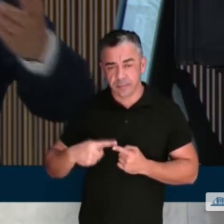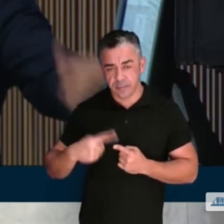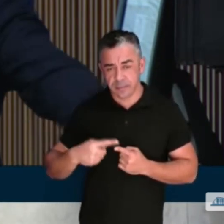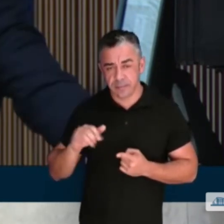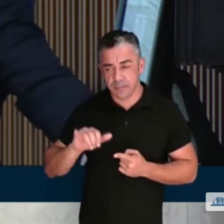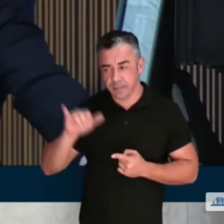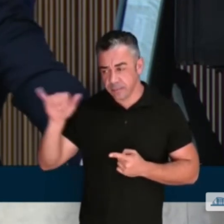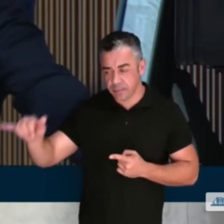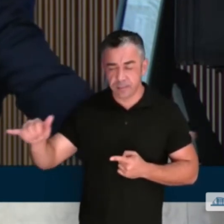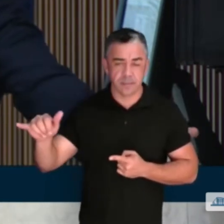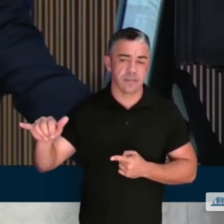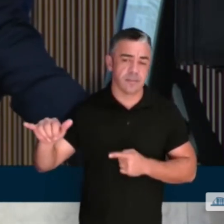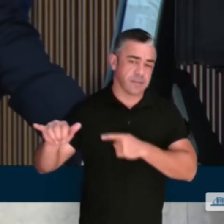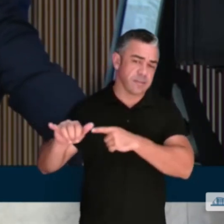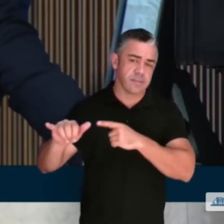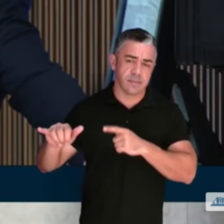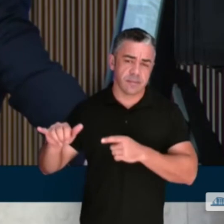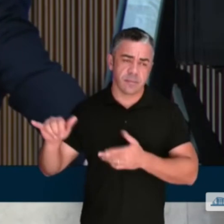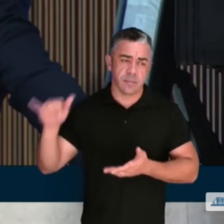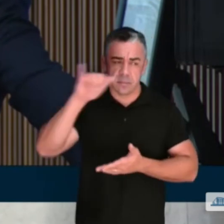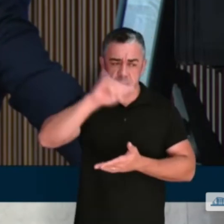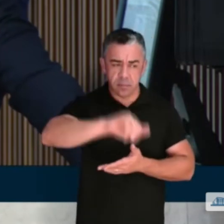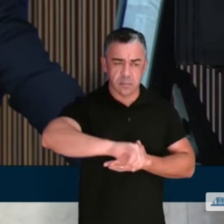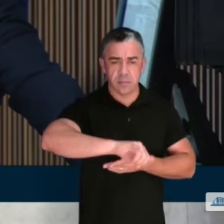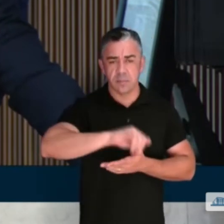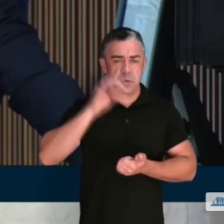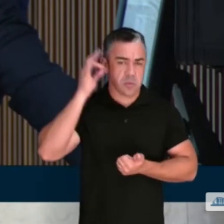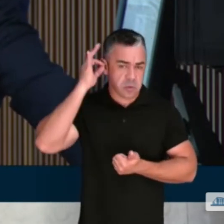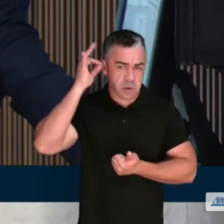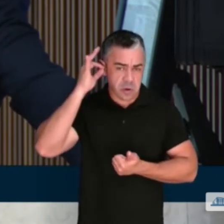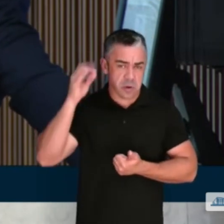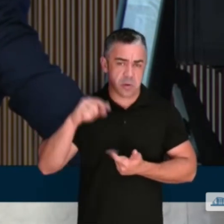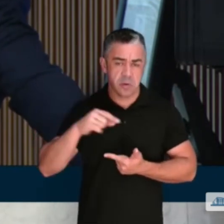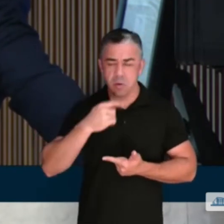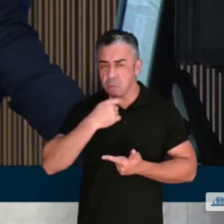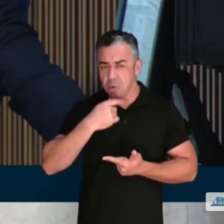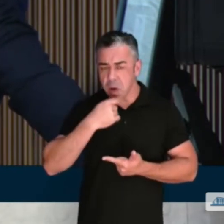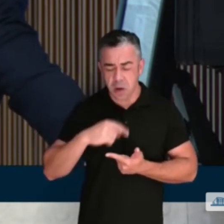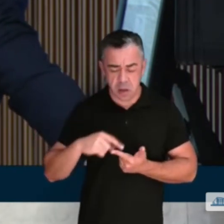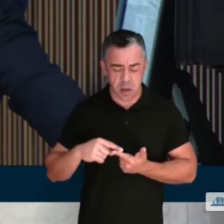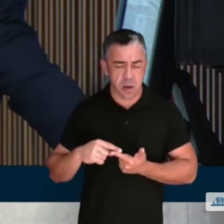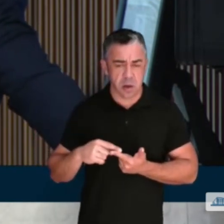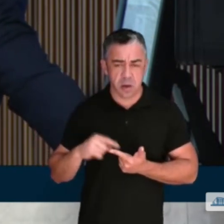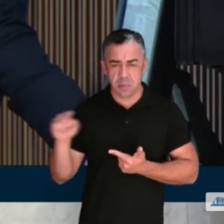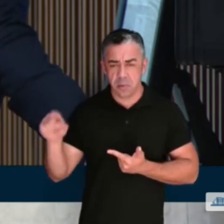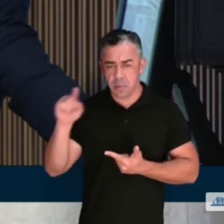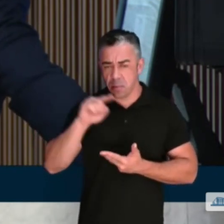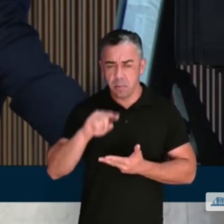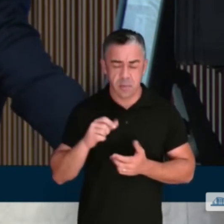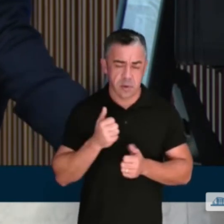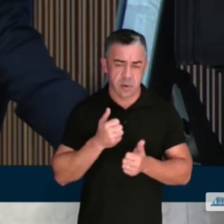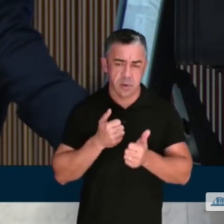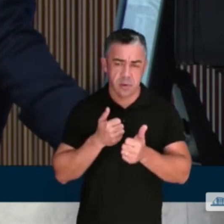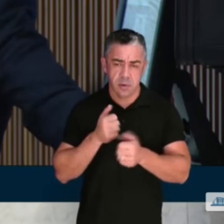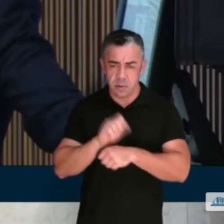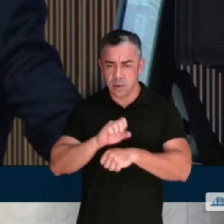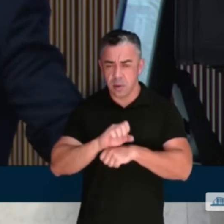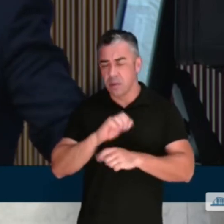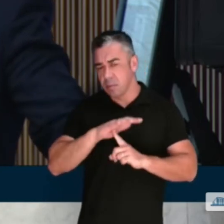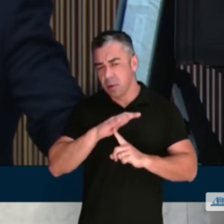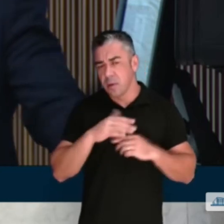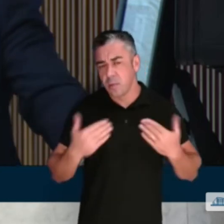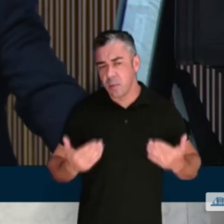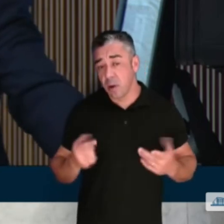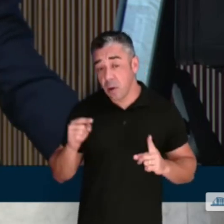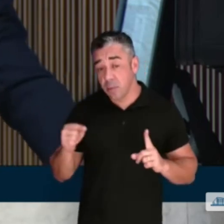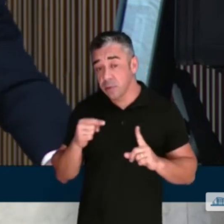esse avião, de repente, pousou tanto em Ponta Grossa, Apucarana e intermediações no estado do Paraná?